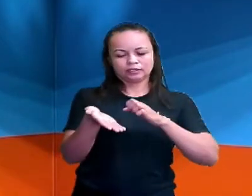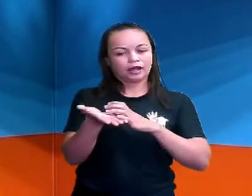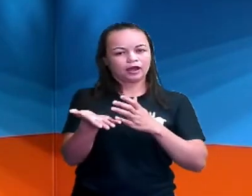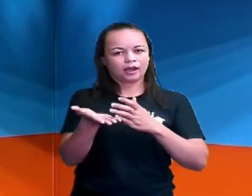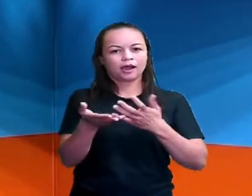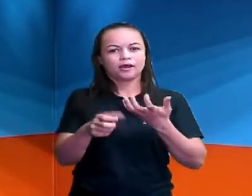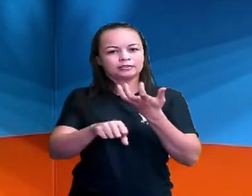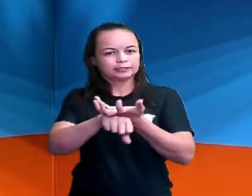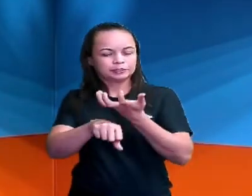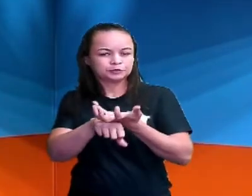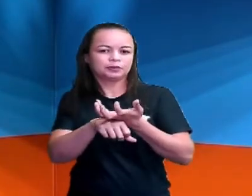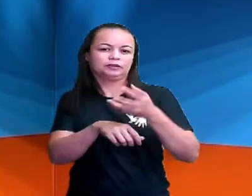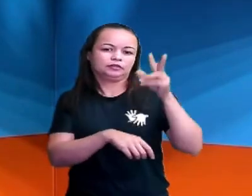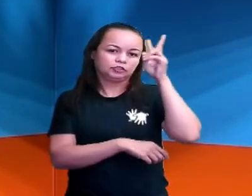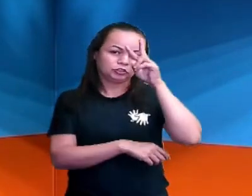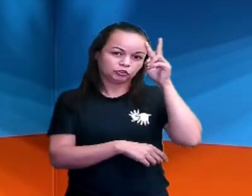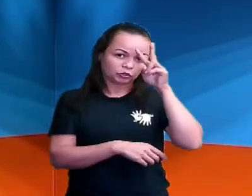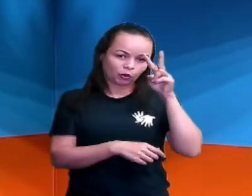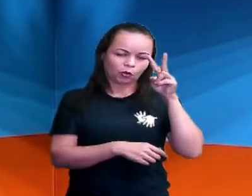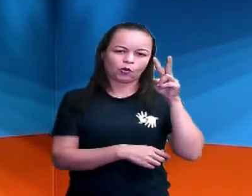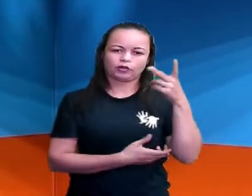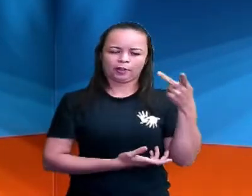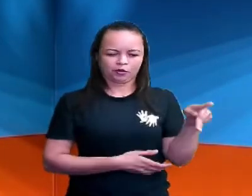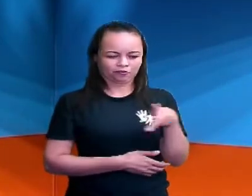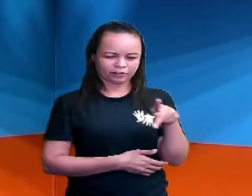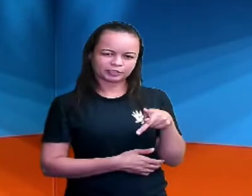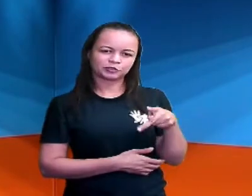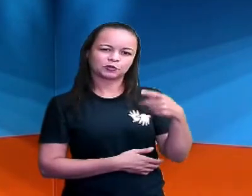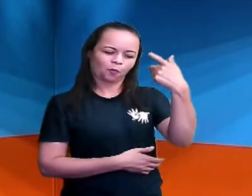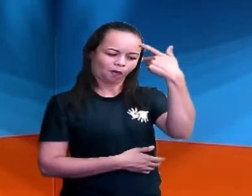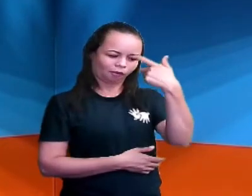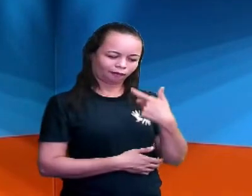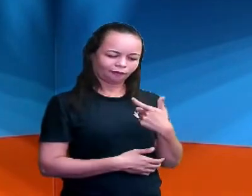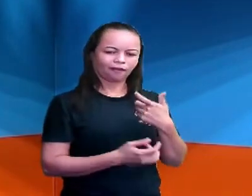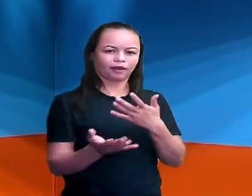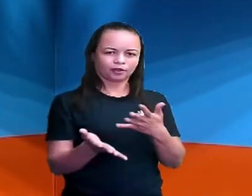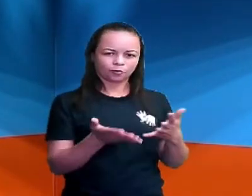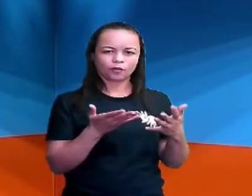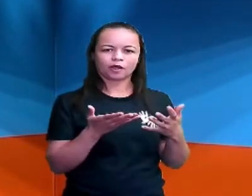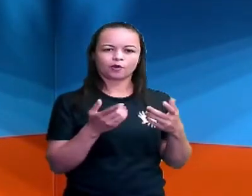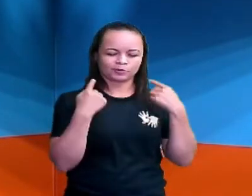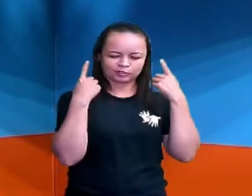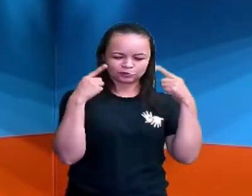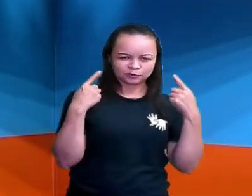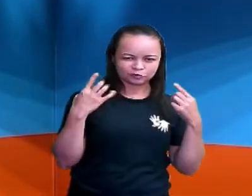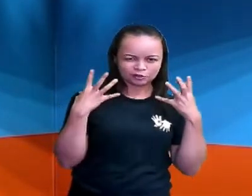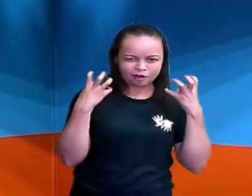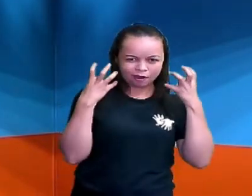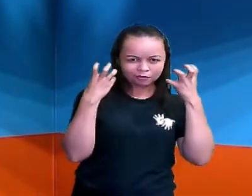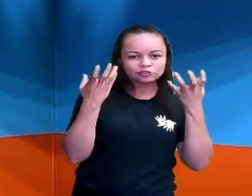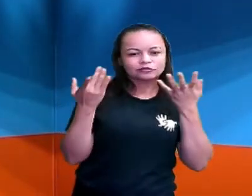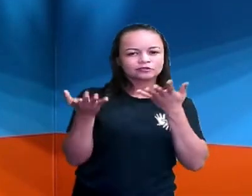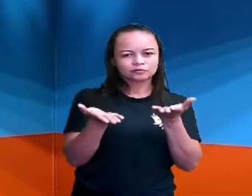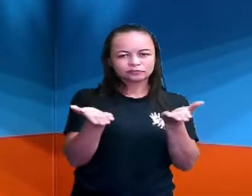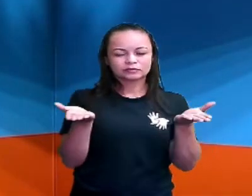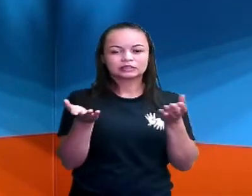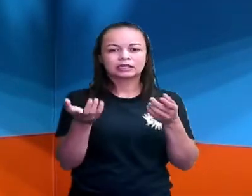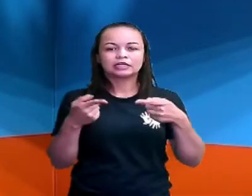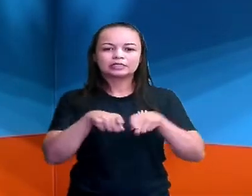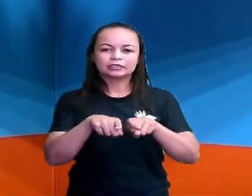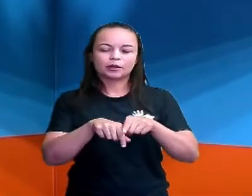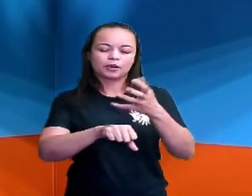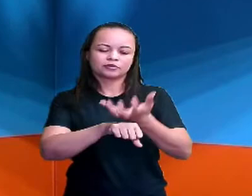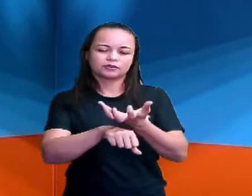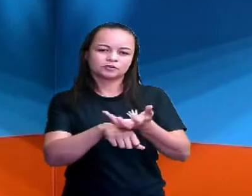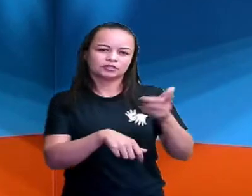vocês já perceberam, né? A mesma professora, a mesma carinha, os mesmos cachinhos com vocês, como também de Geografia. Eu